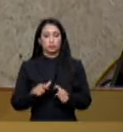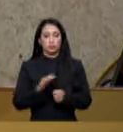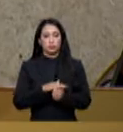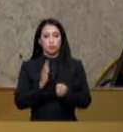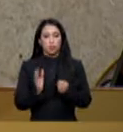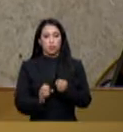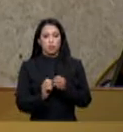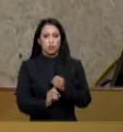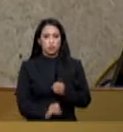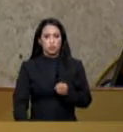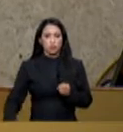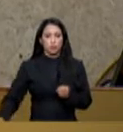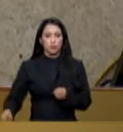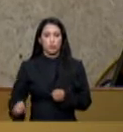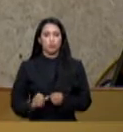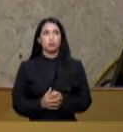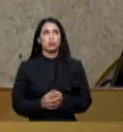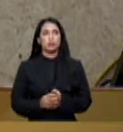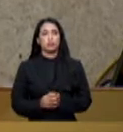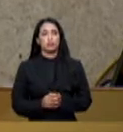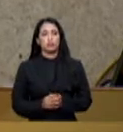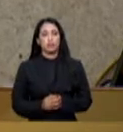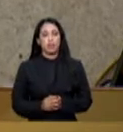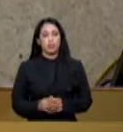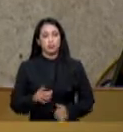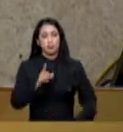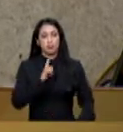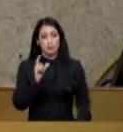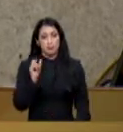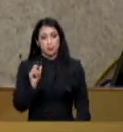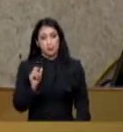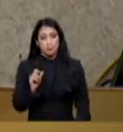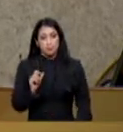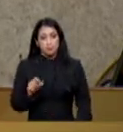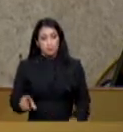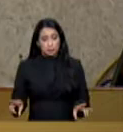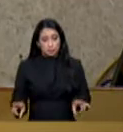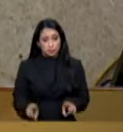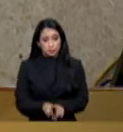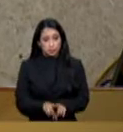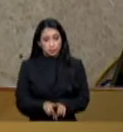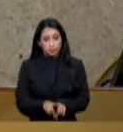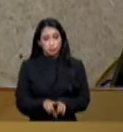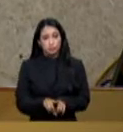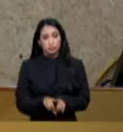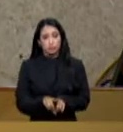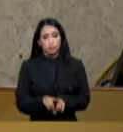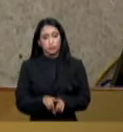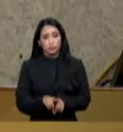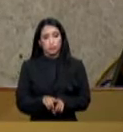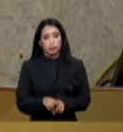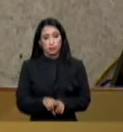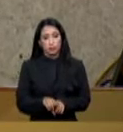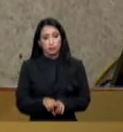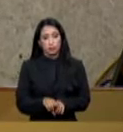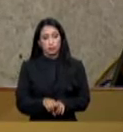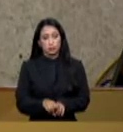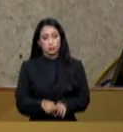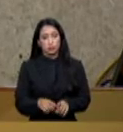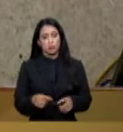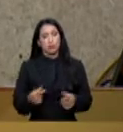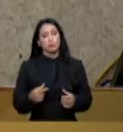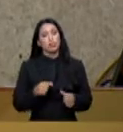saneamento básico. É também abordado esse